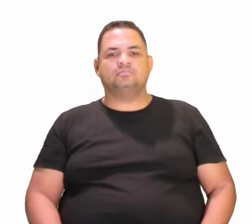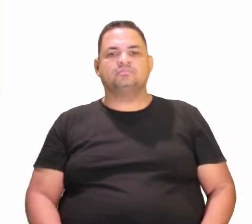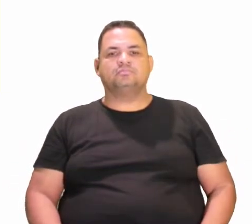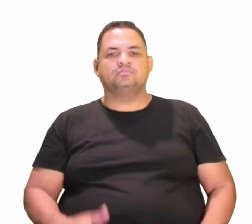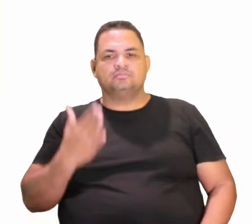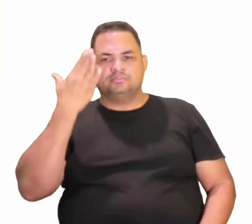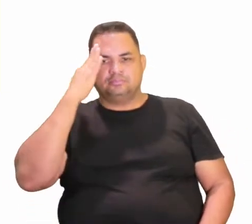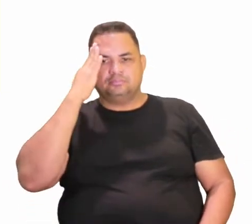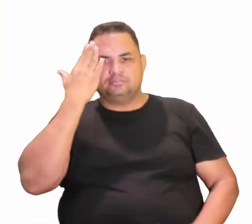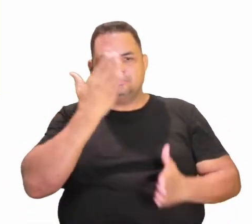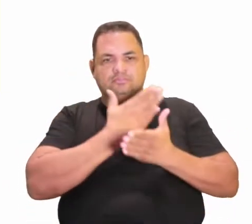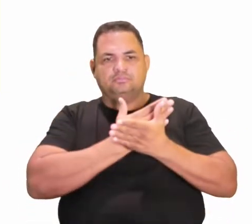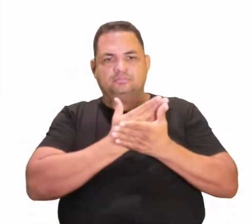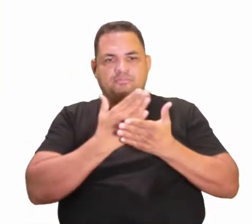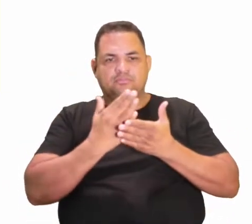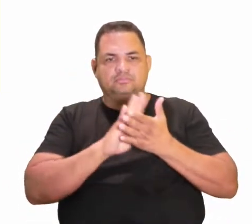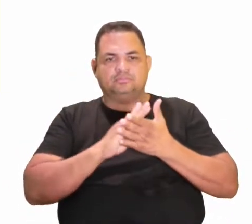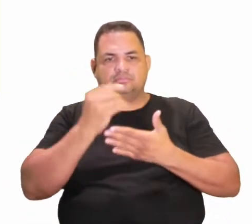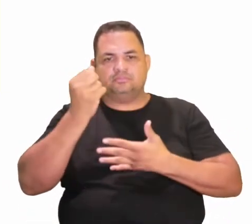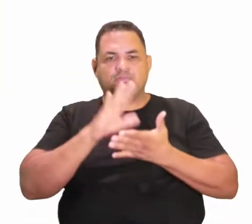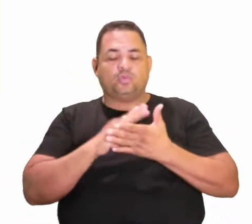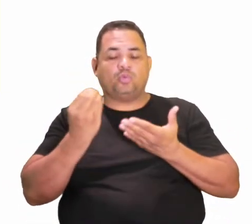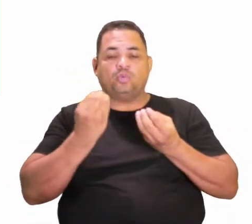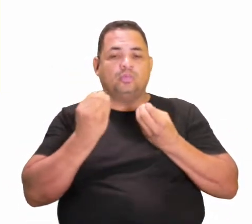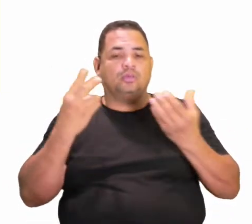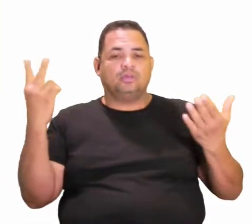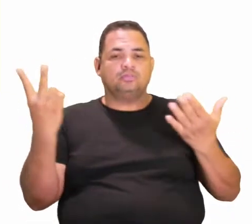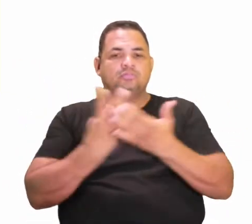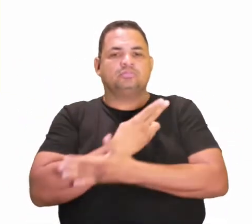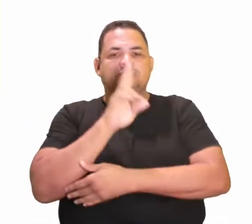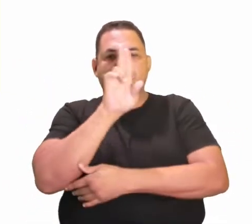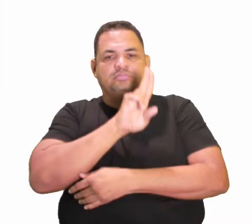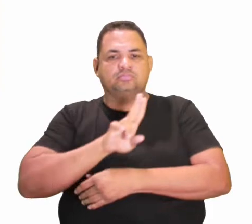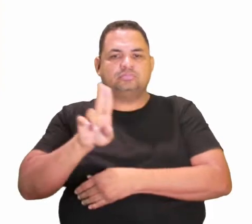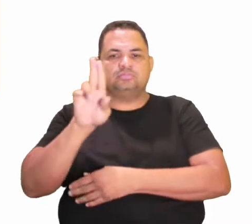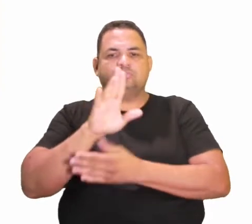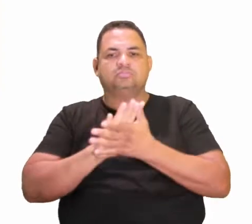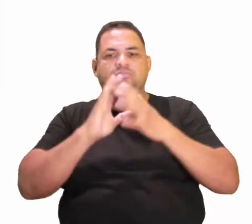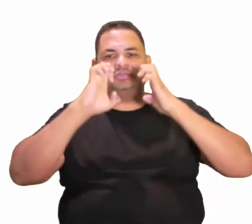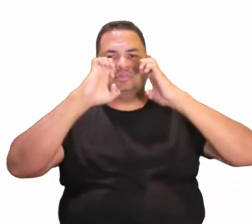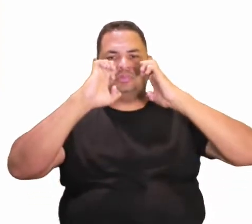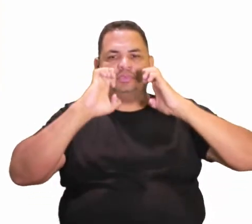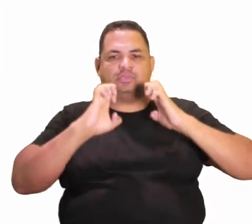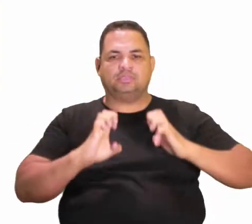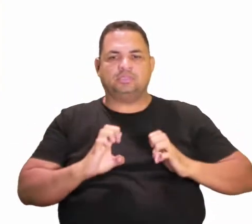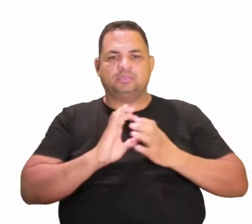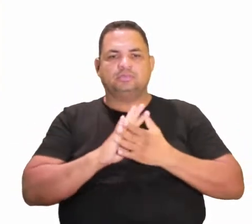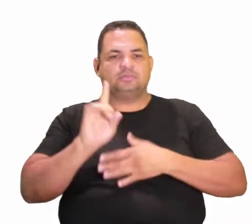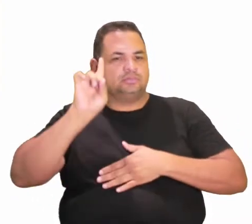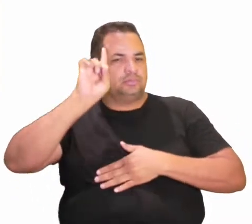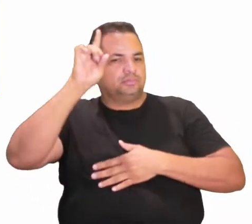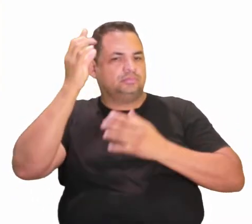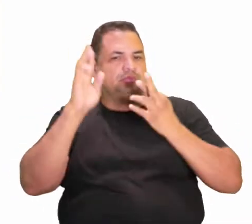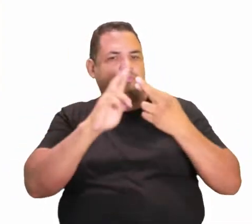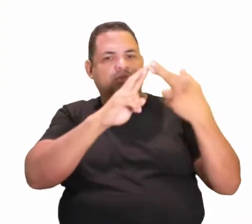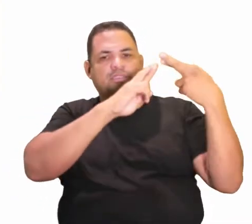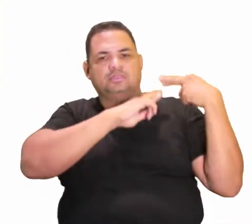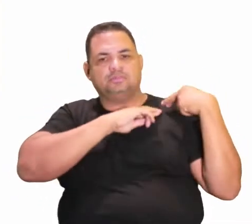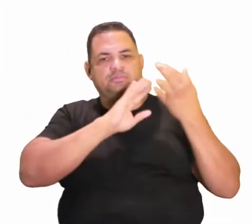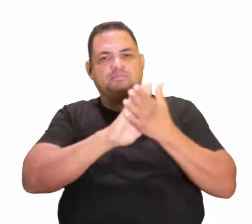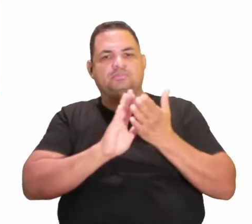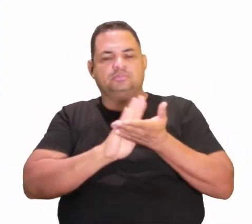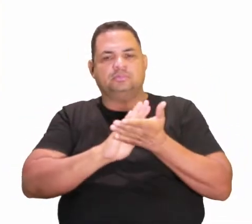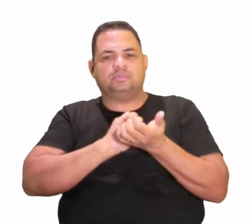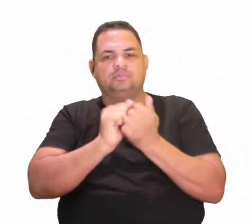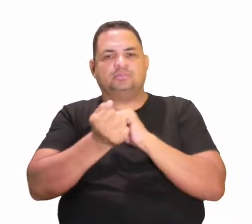comunicação, compreendendo seus princípios e funcionalidades e utilizá-las de modo ético, criativo, responsável e adequado a práticas